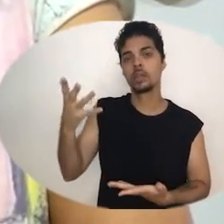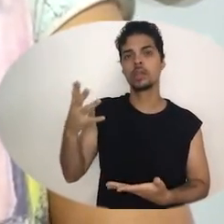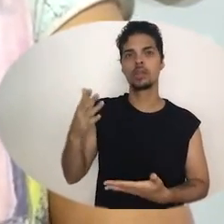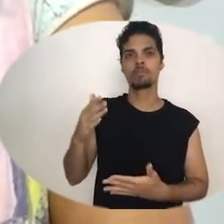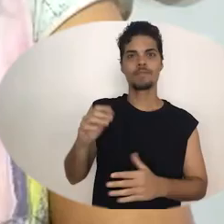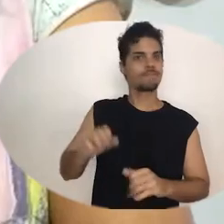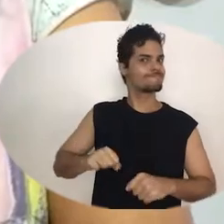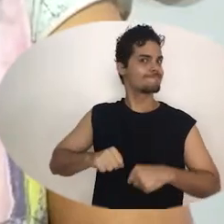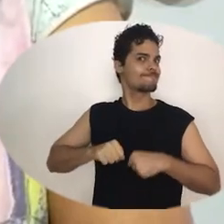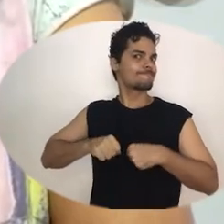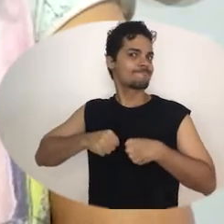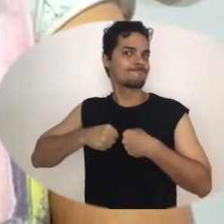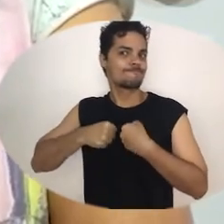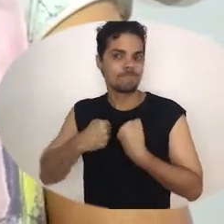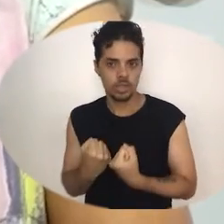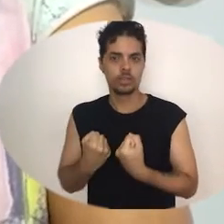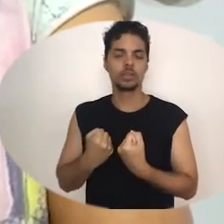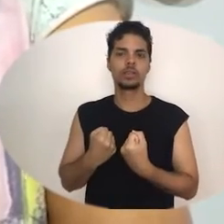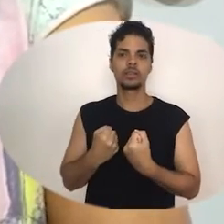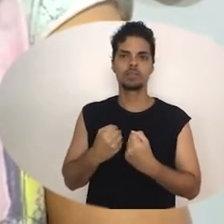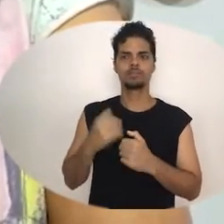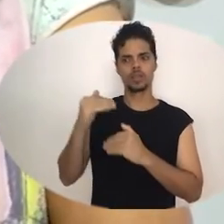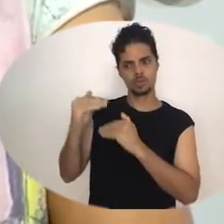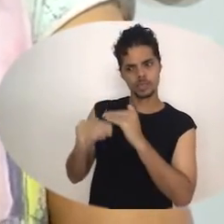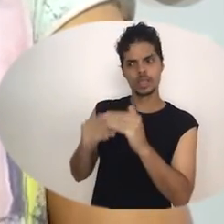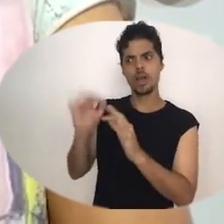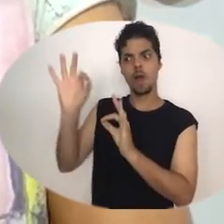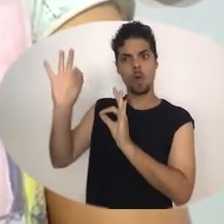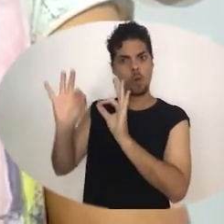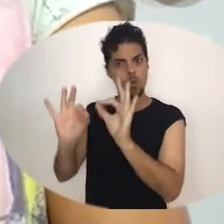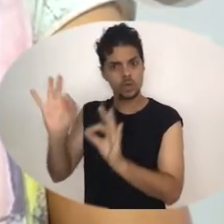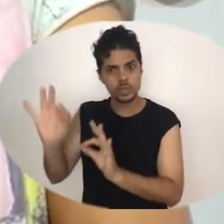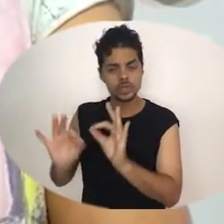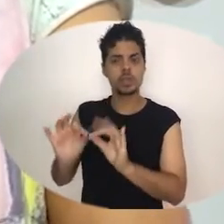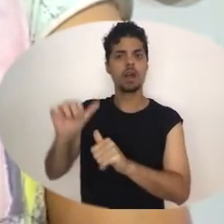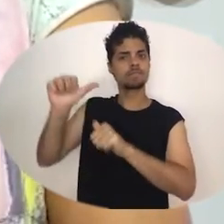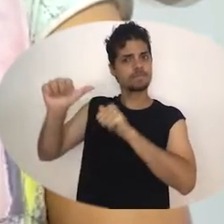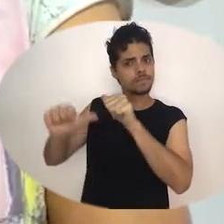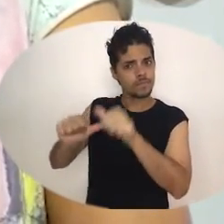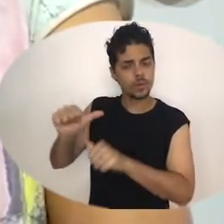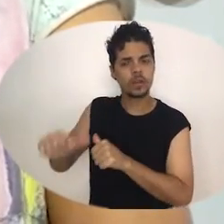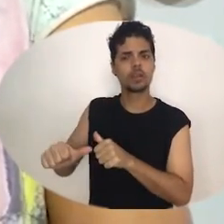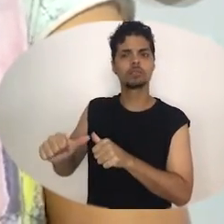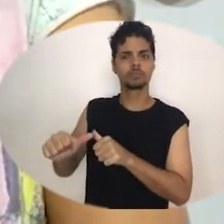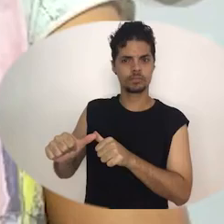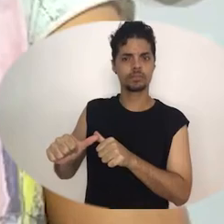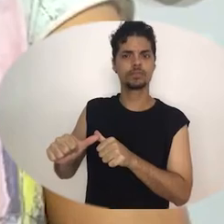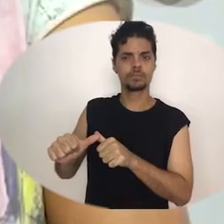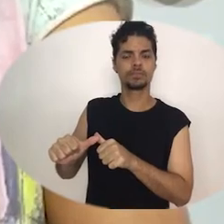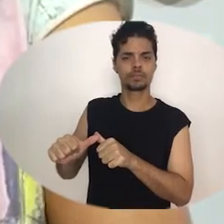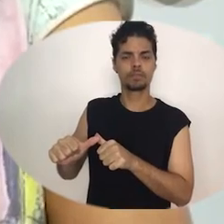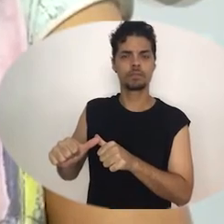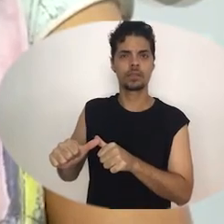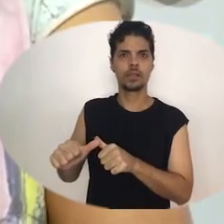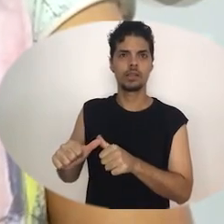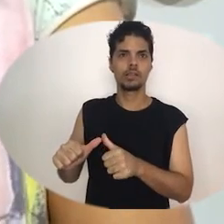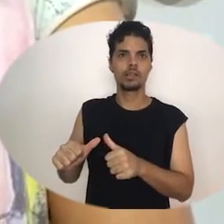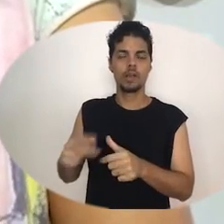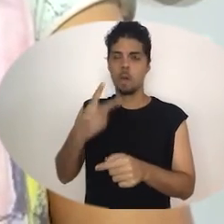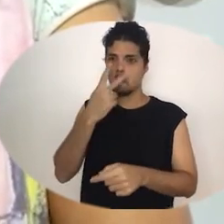É diariamente aprender, resistir, reconstruir, reelaborar os